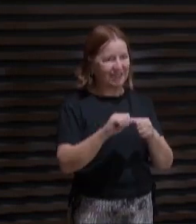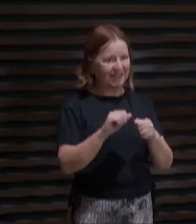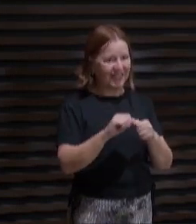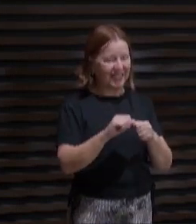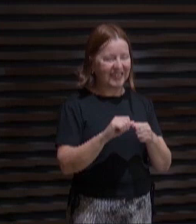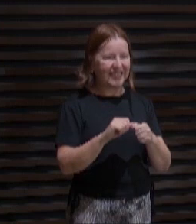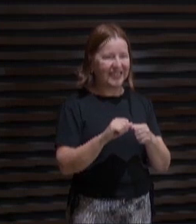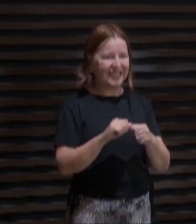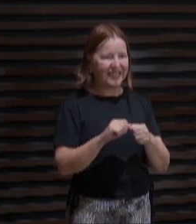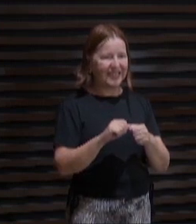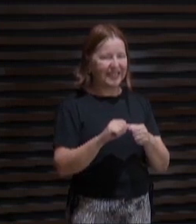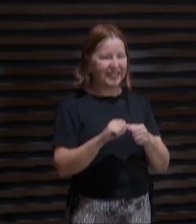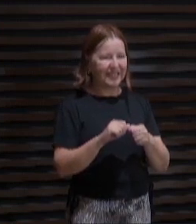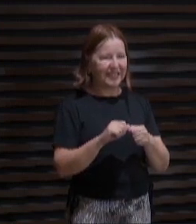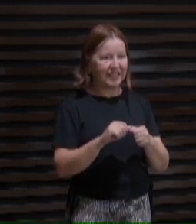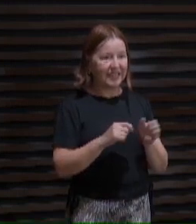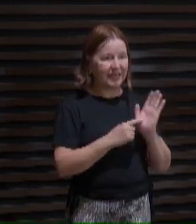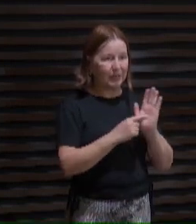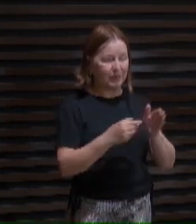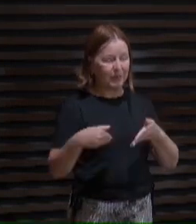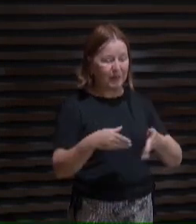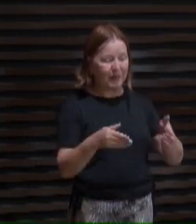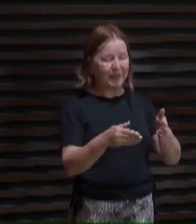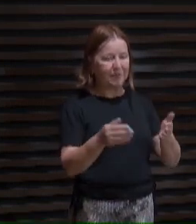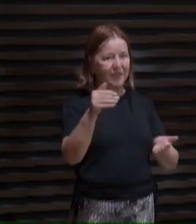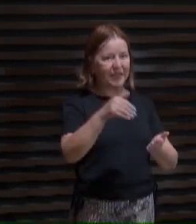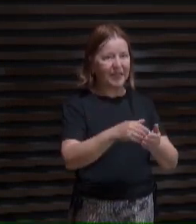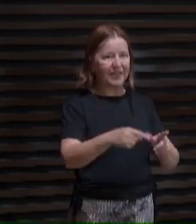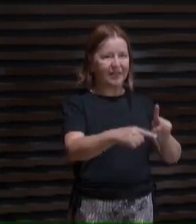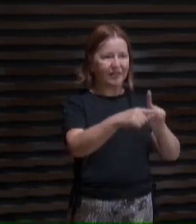7 o caminho dele até a cruz.